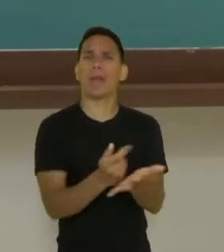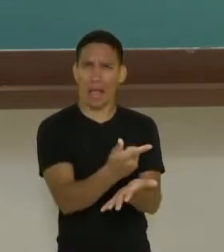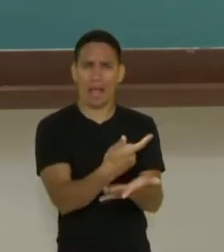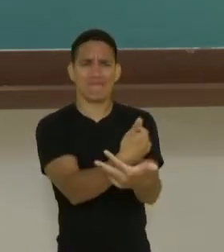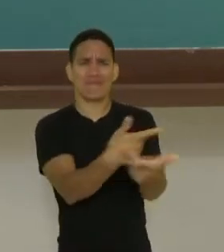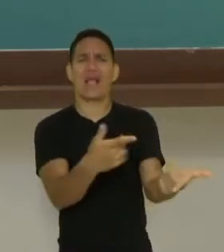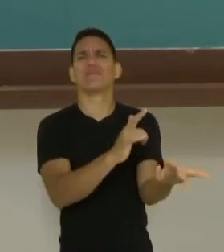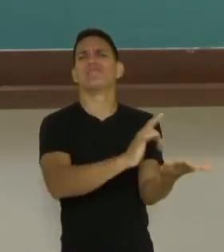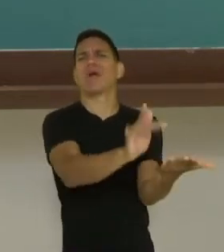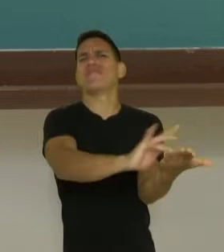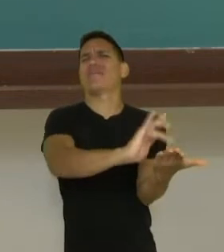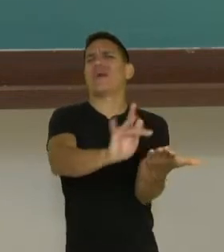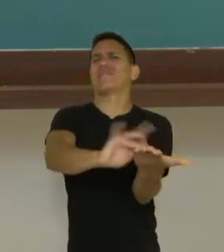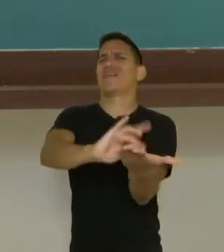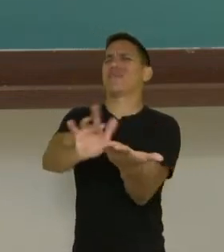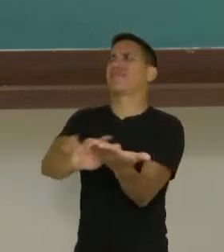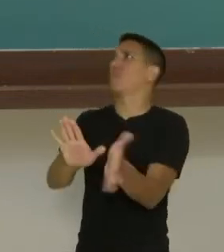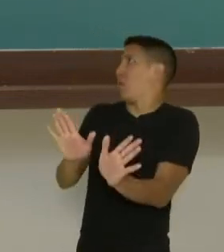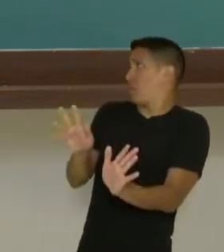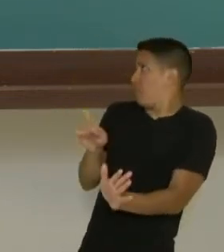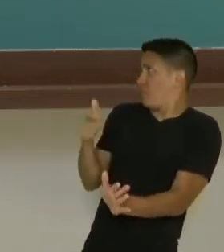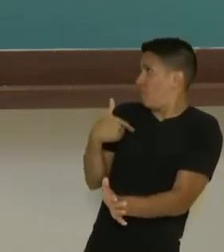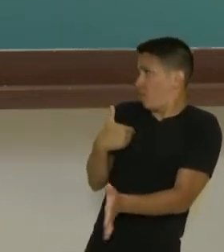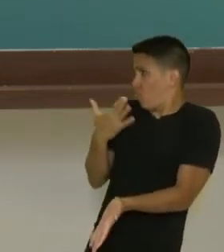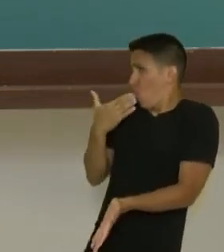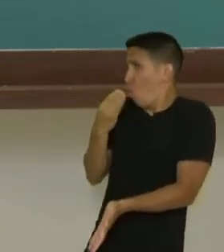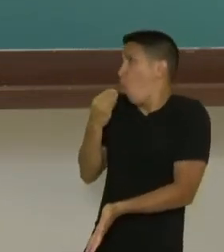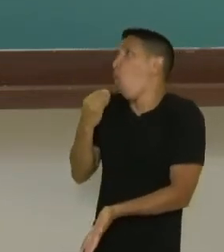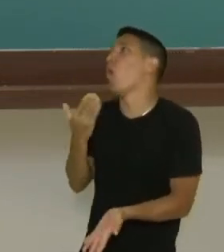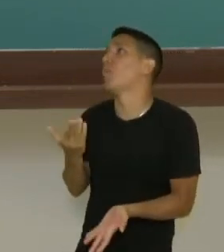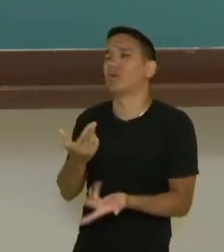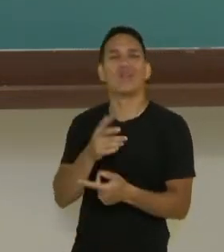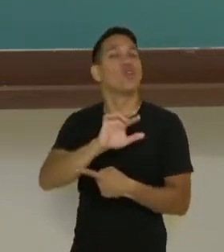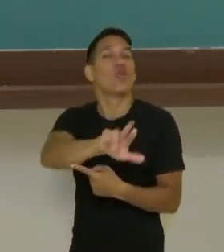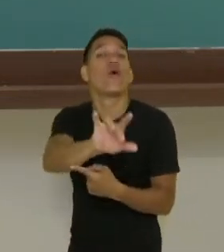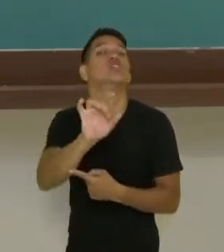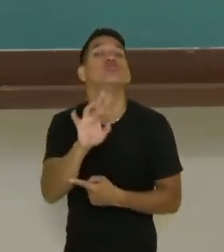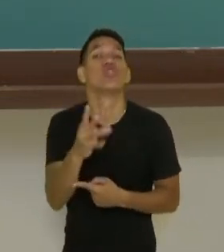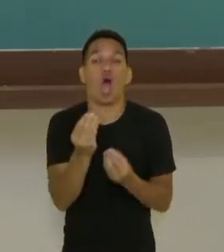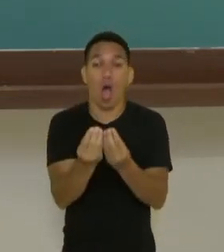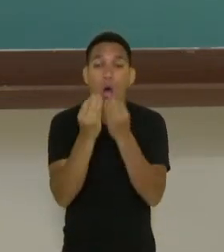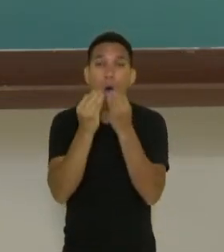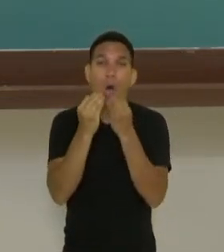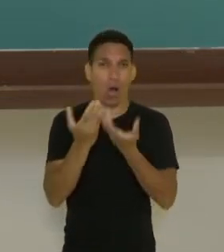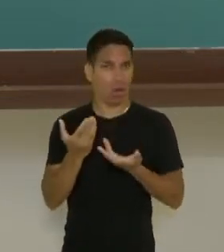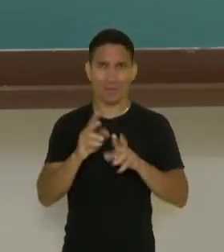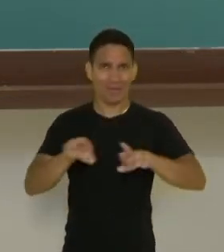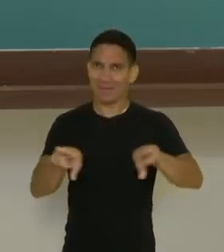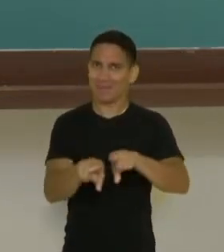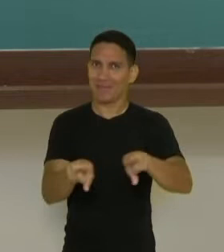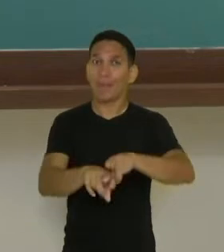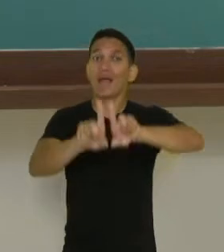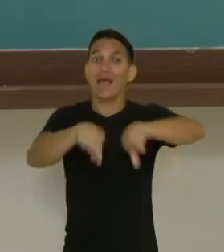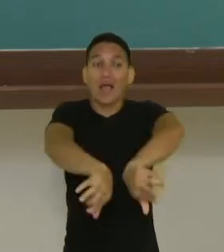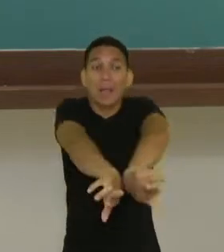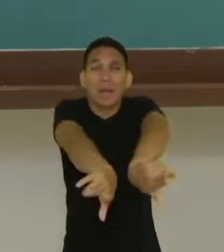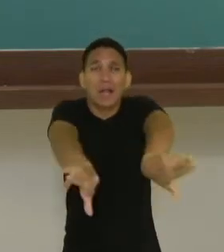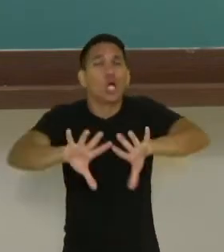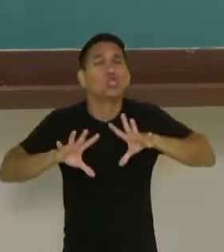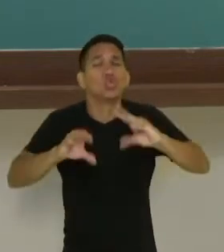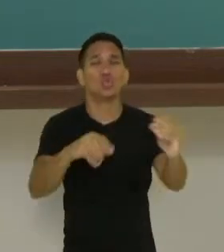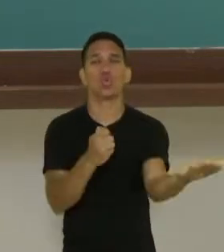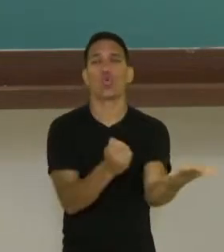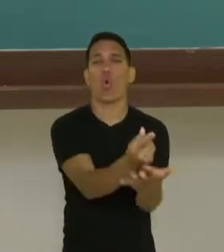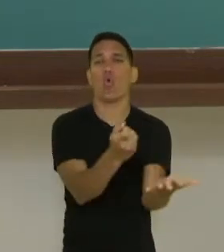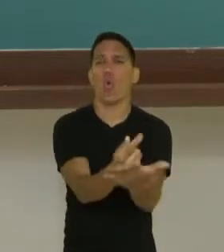exageradamente. Professora, mas eu nem como tanto assim. Não é só relacionado à comida, é relacionado a tudo que você compra. Então,